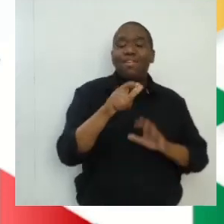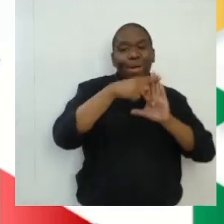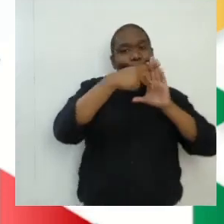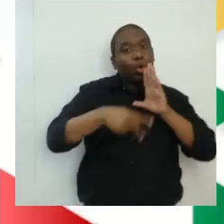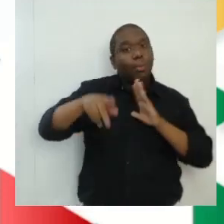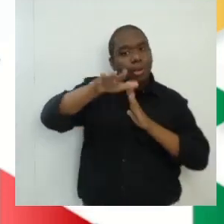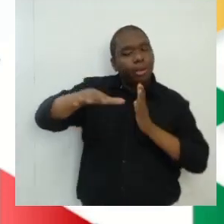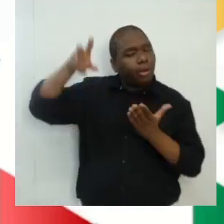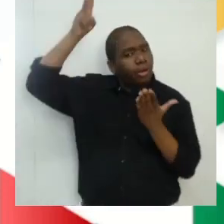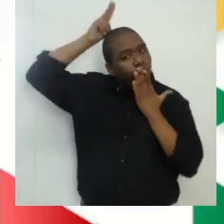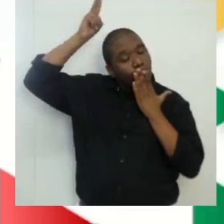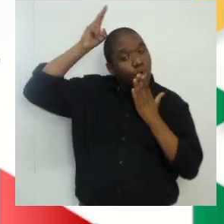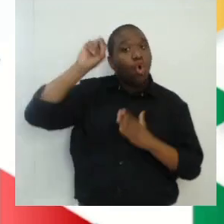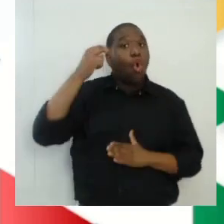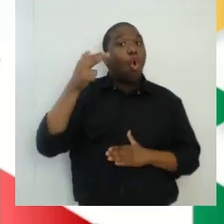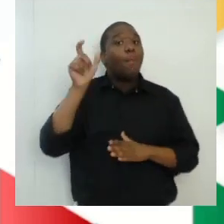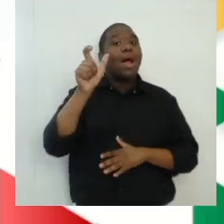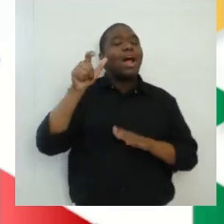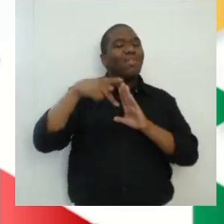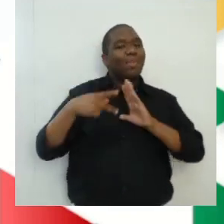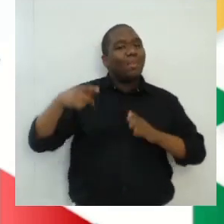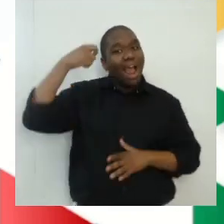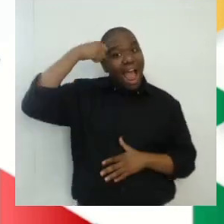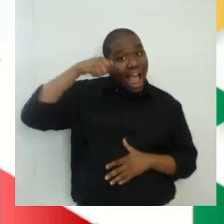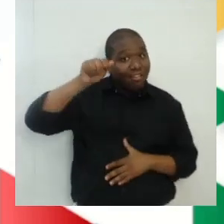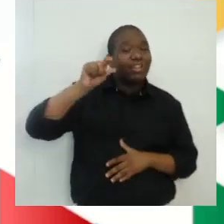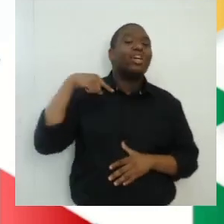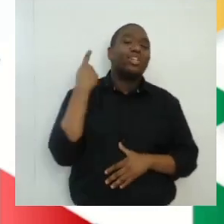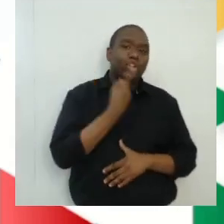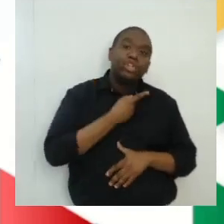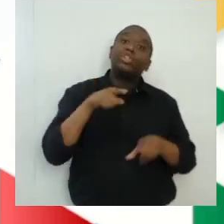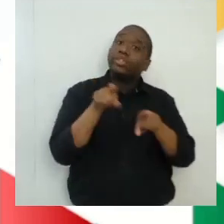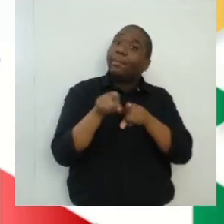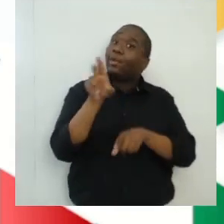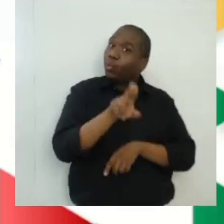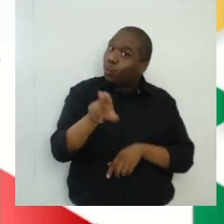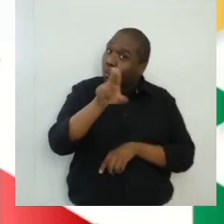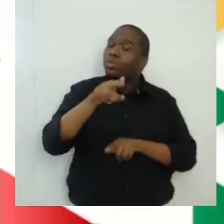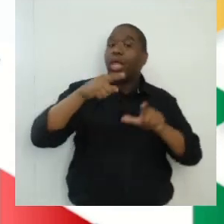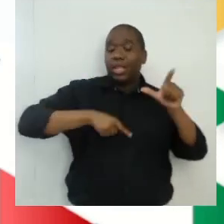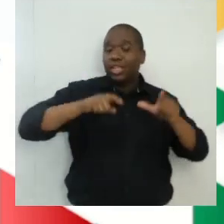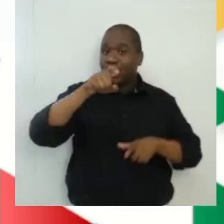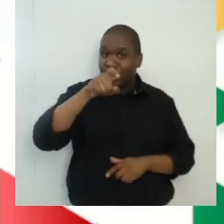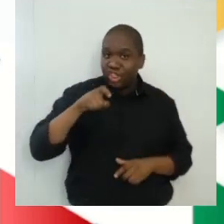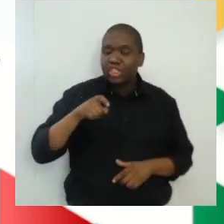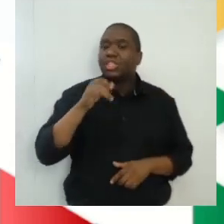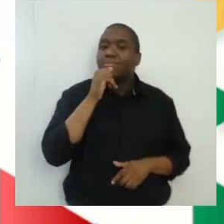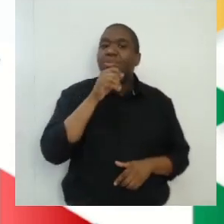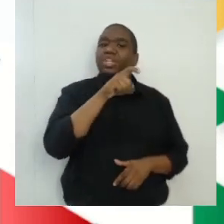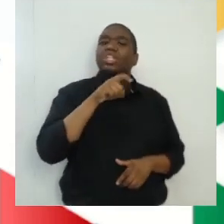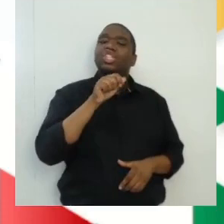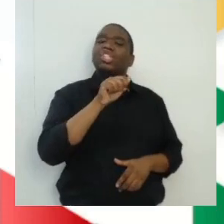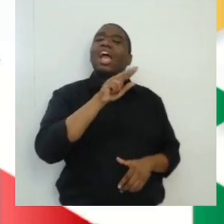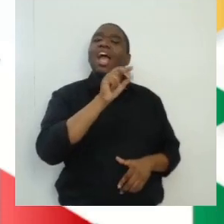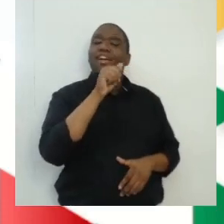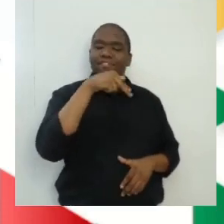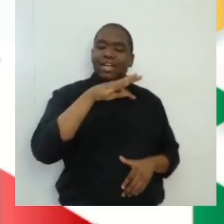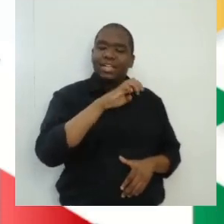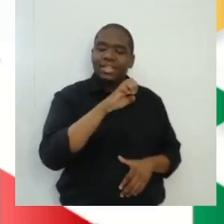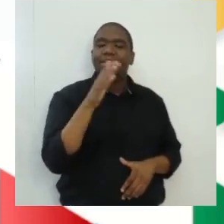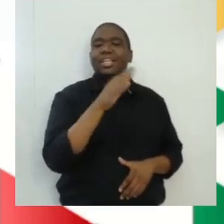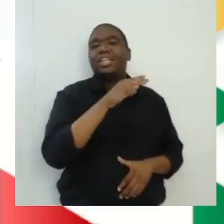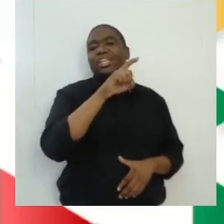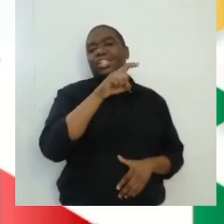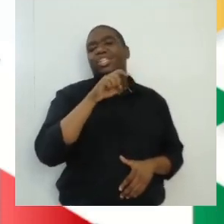ou africana também utilizamos bastante o X. Xará, chavante,